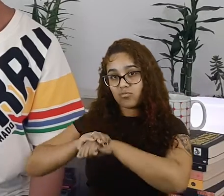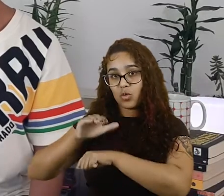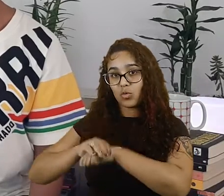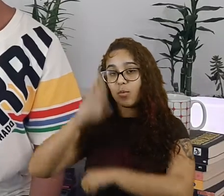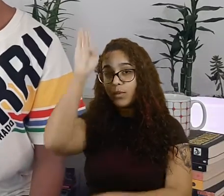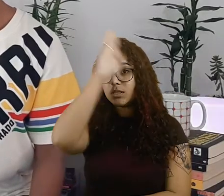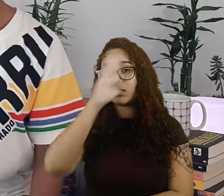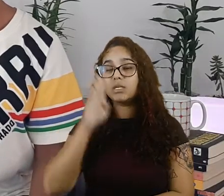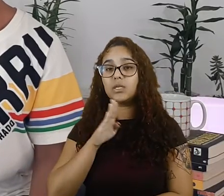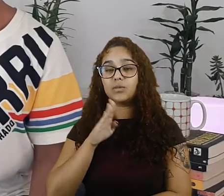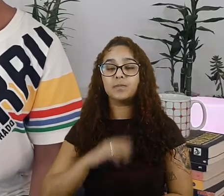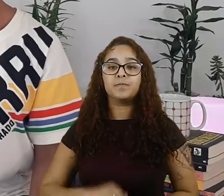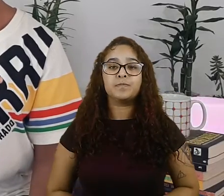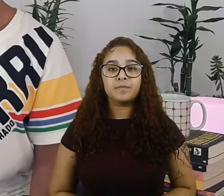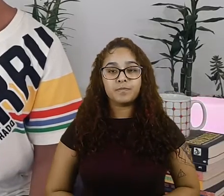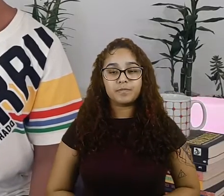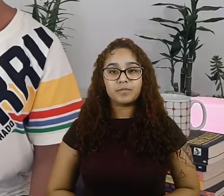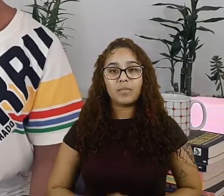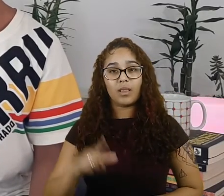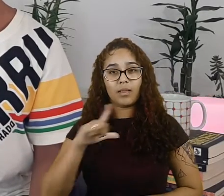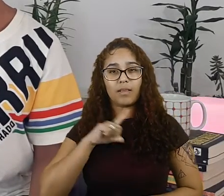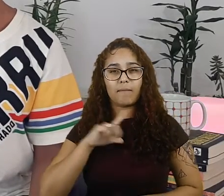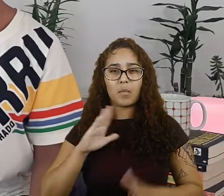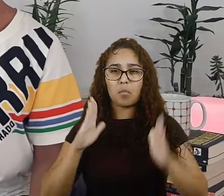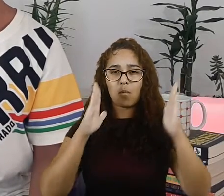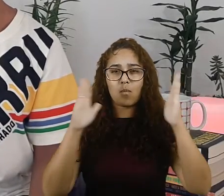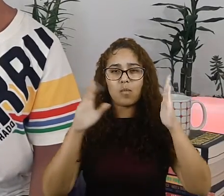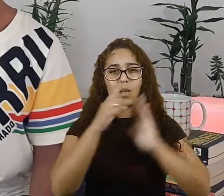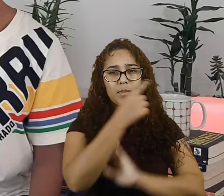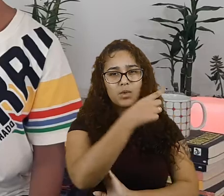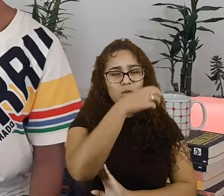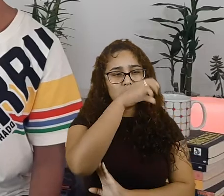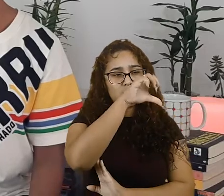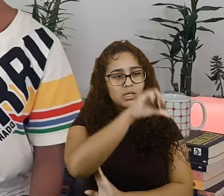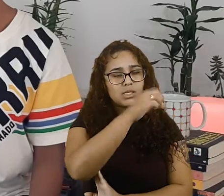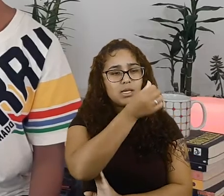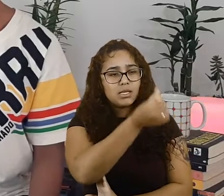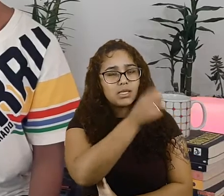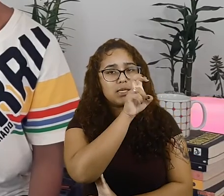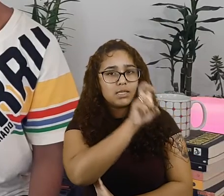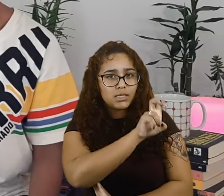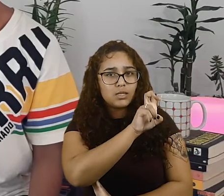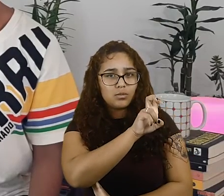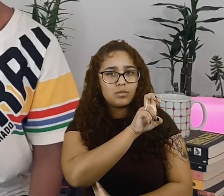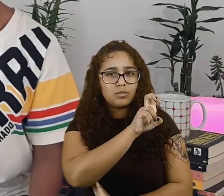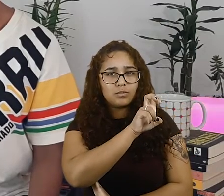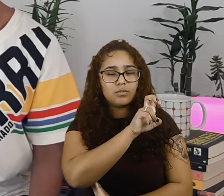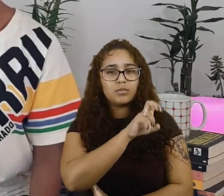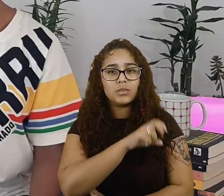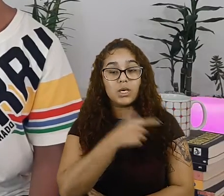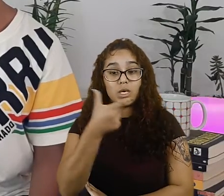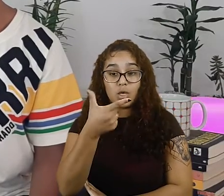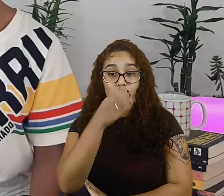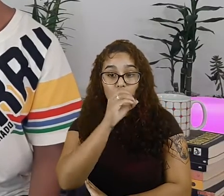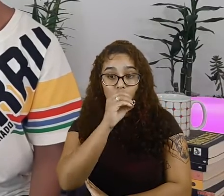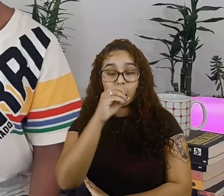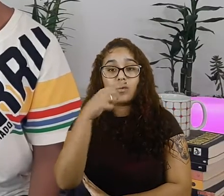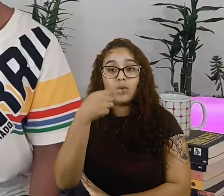brasileiro. E foi feita uma investigação dentro do período de 1965,